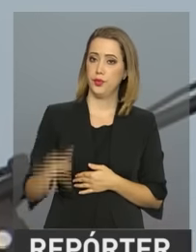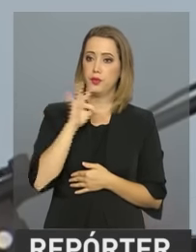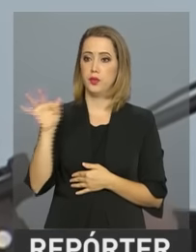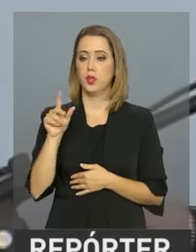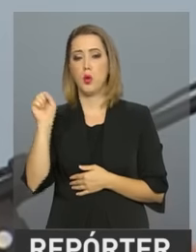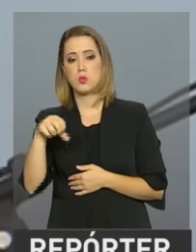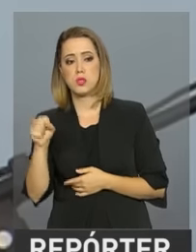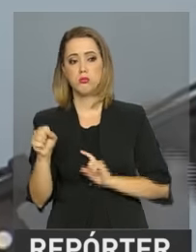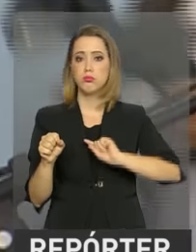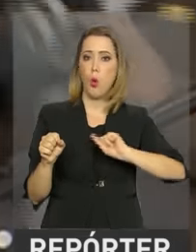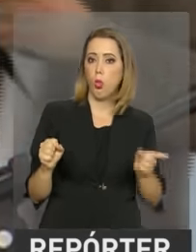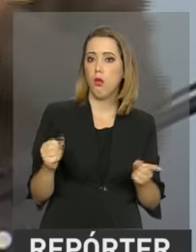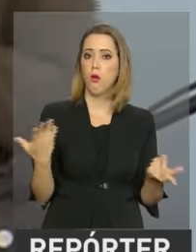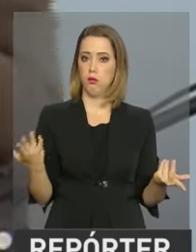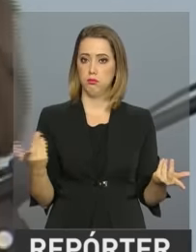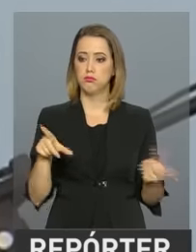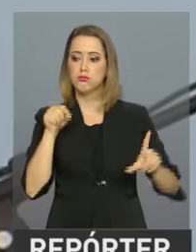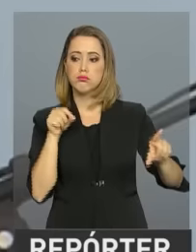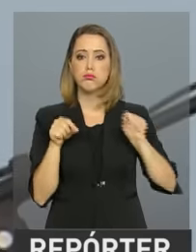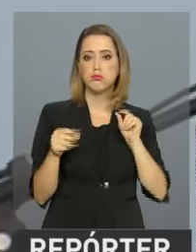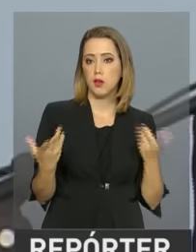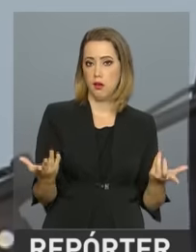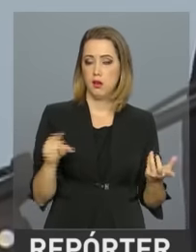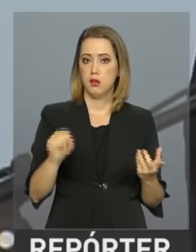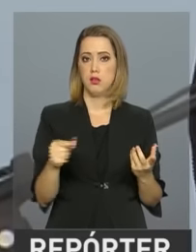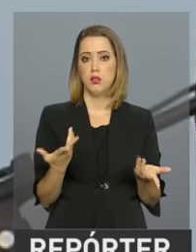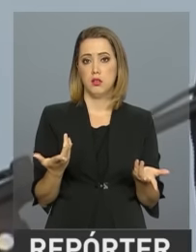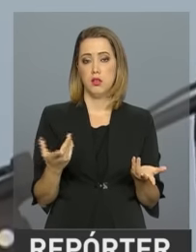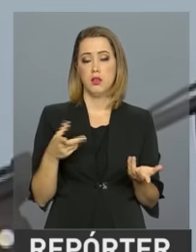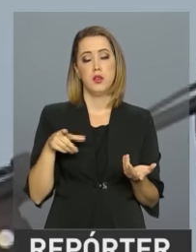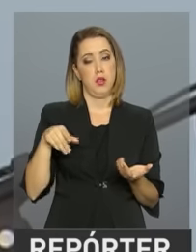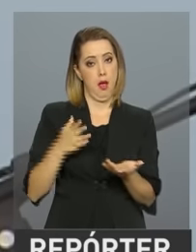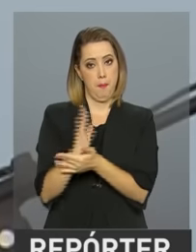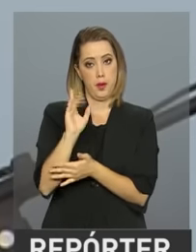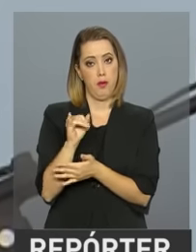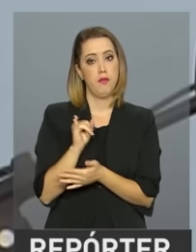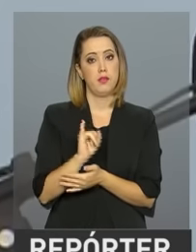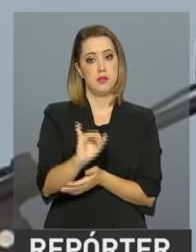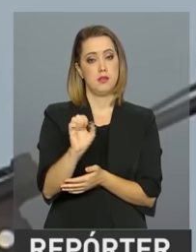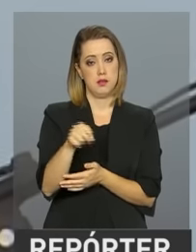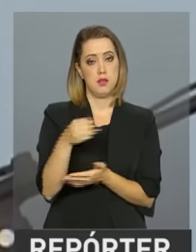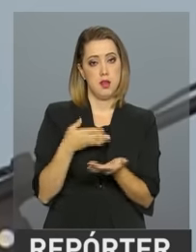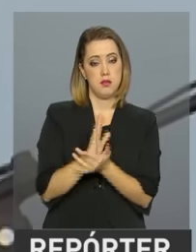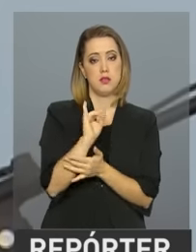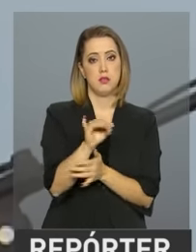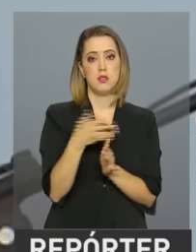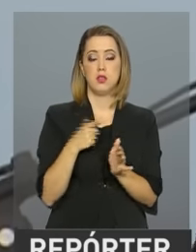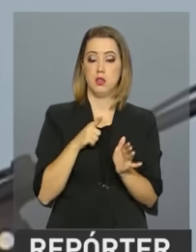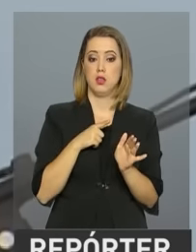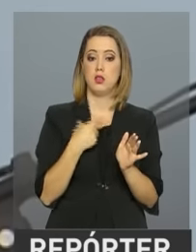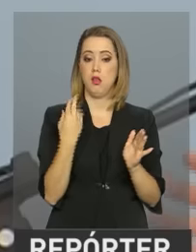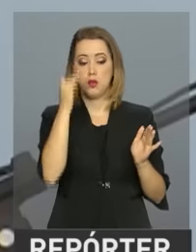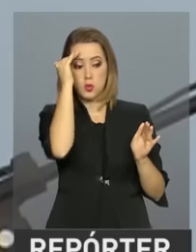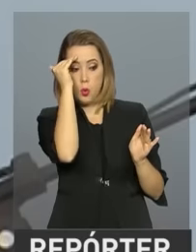indefere e deferirá ou seja acolá o requerimento se forem cumpridas determinadas